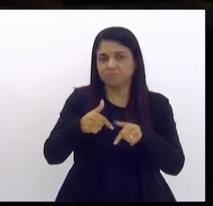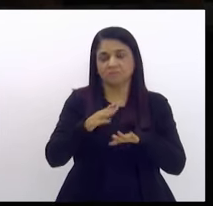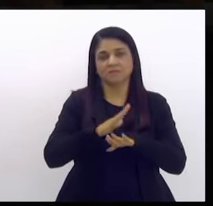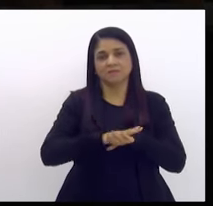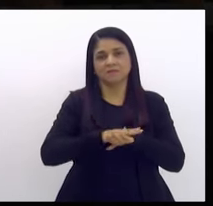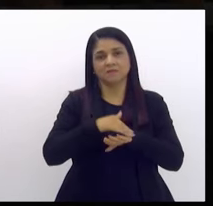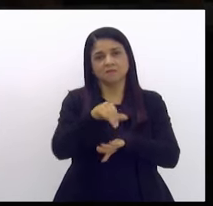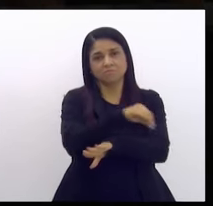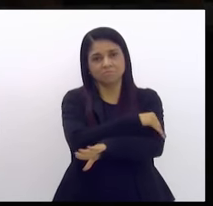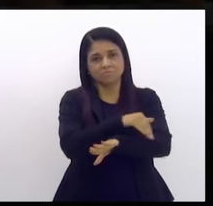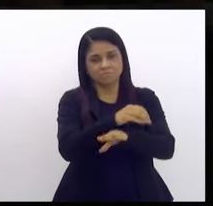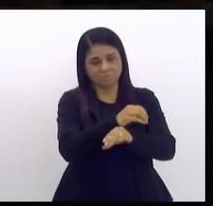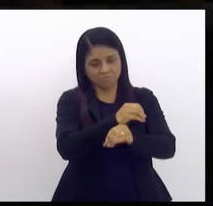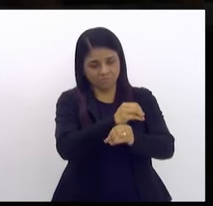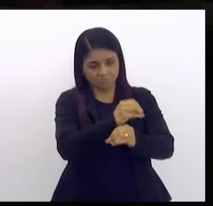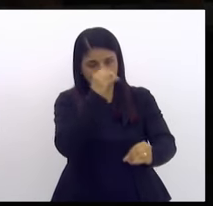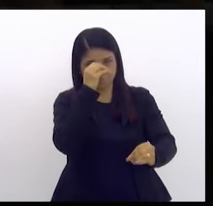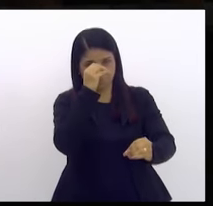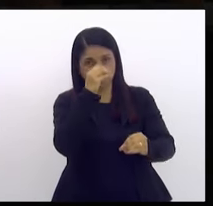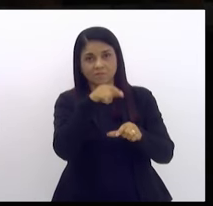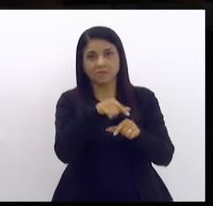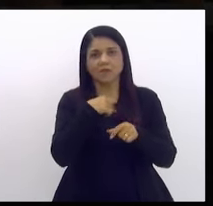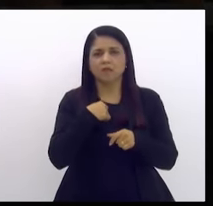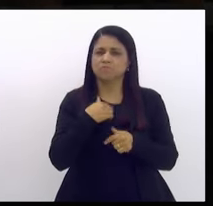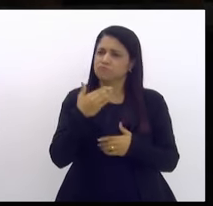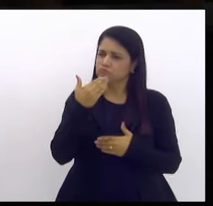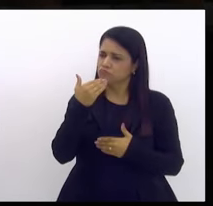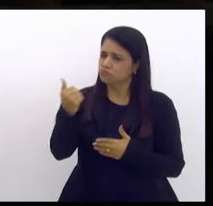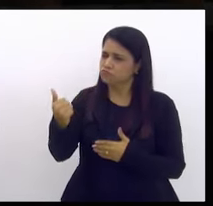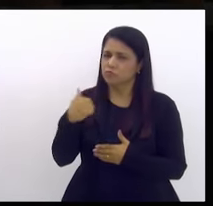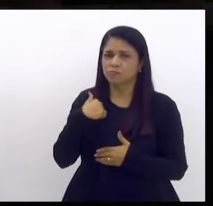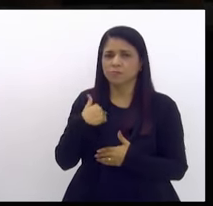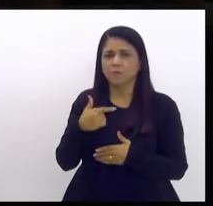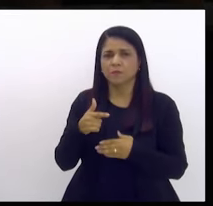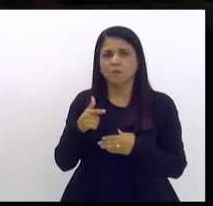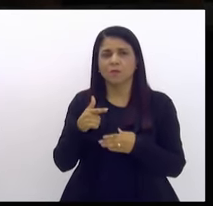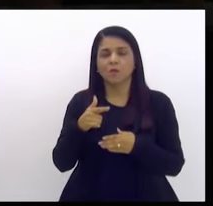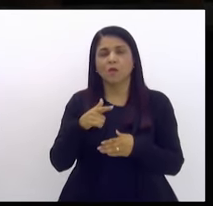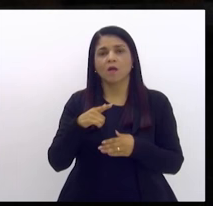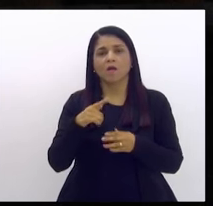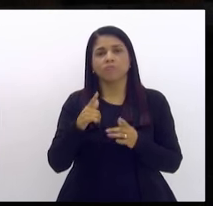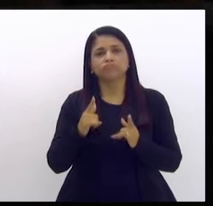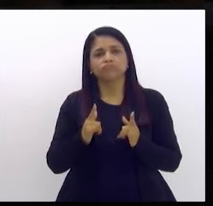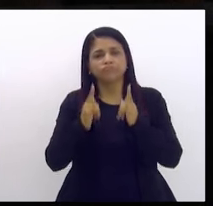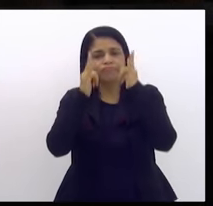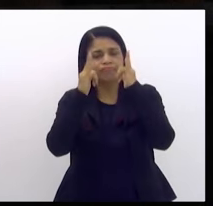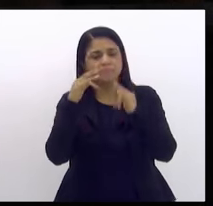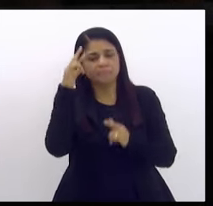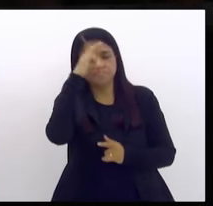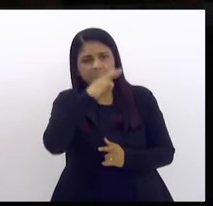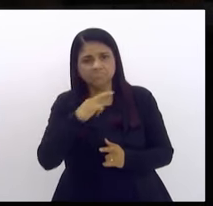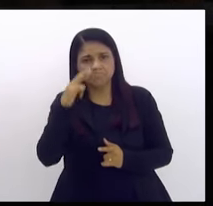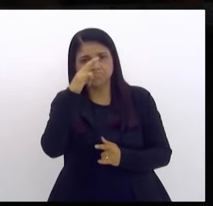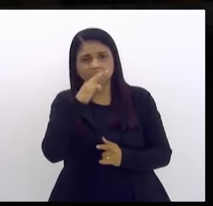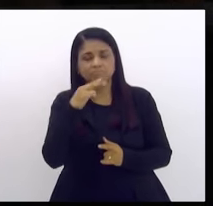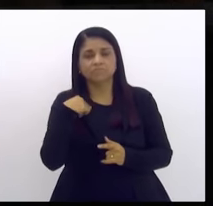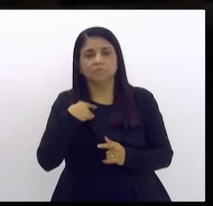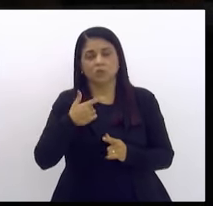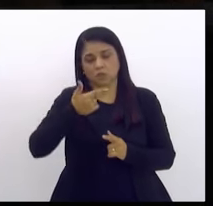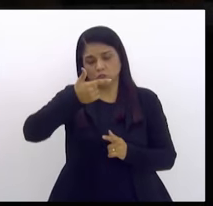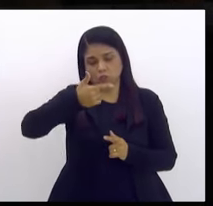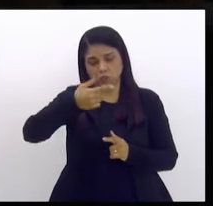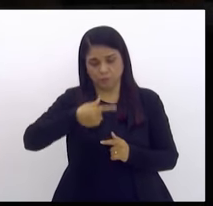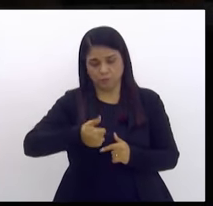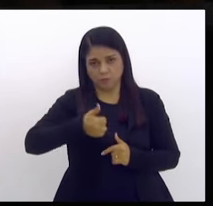e fosse chamado para fazer um laudo de auto-vistoria de um prédio de 2 pavimentos. Primeiro que o